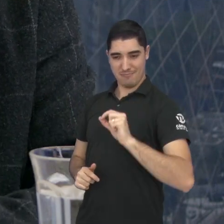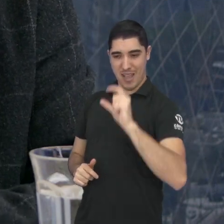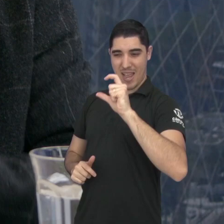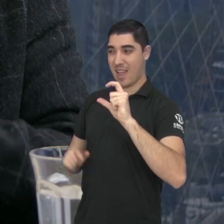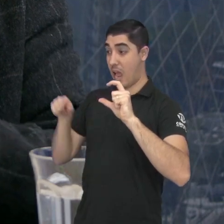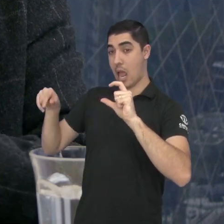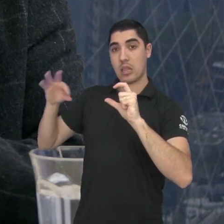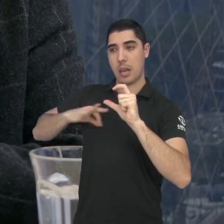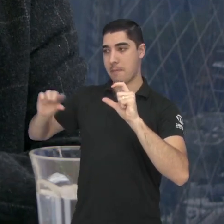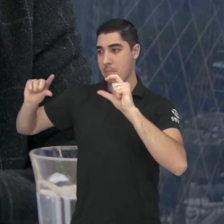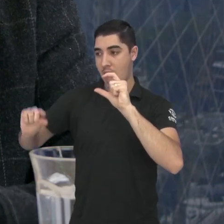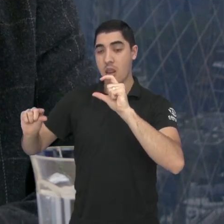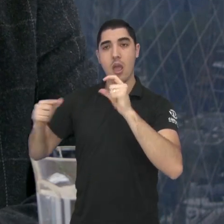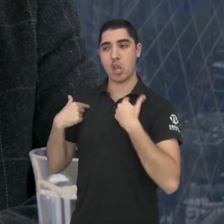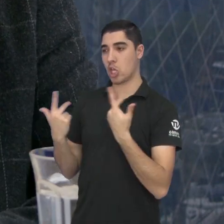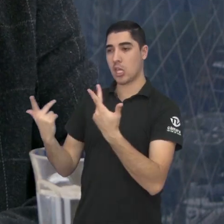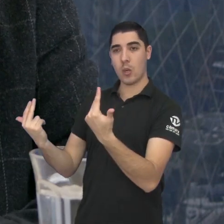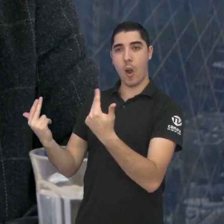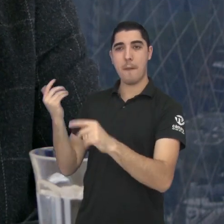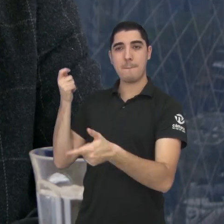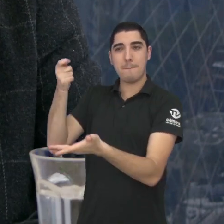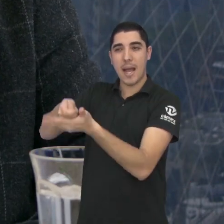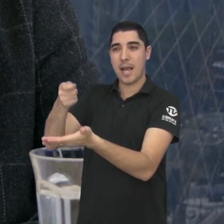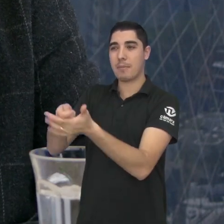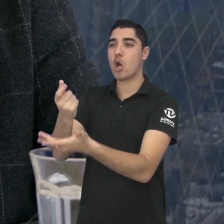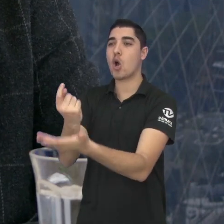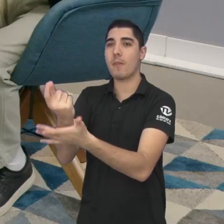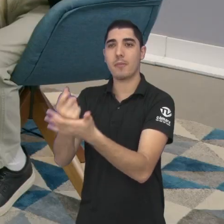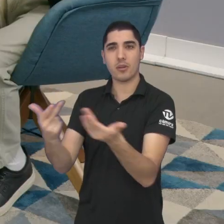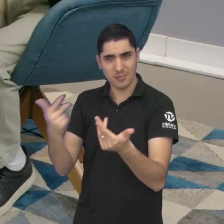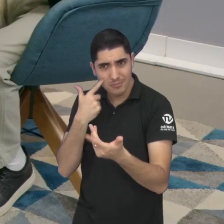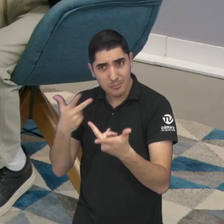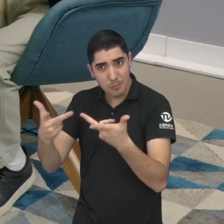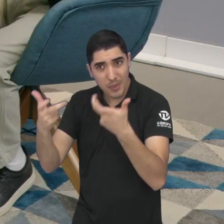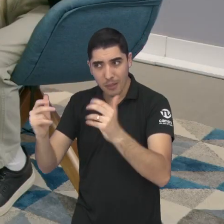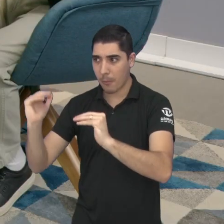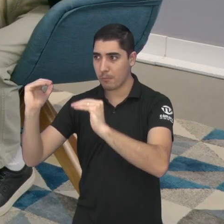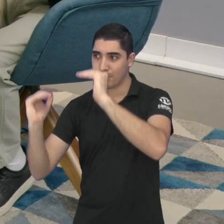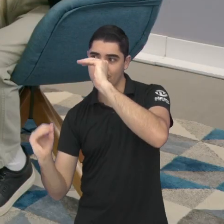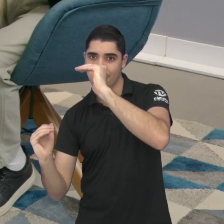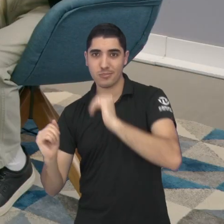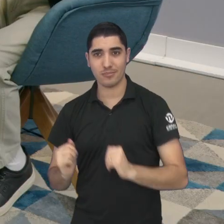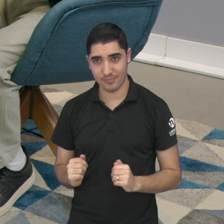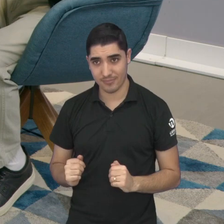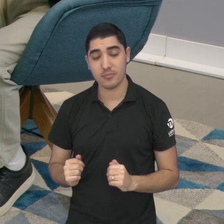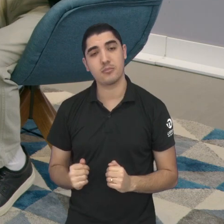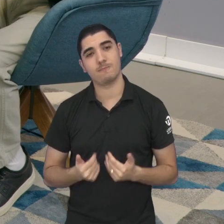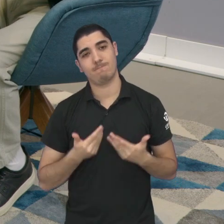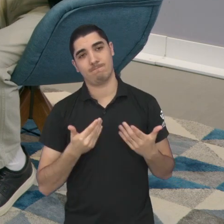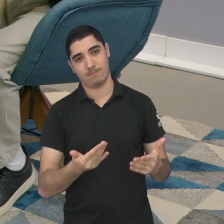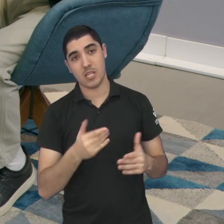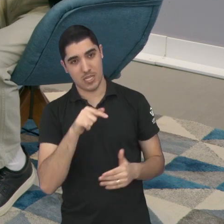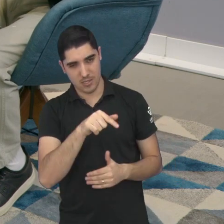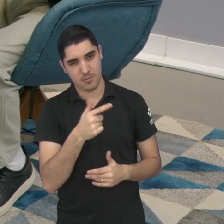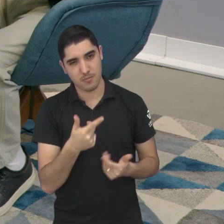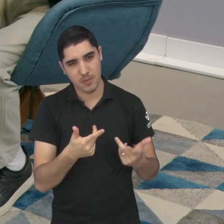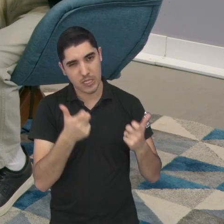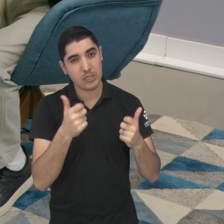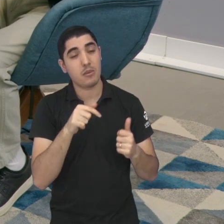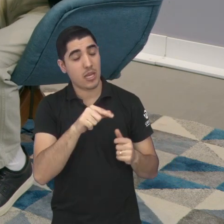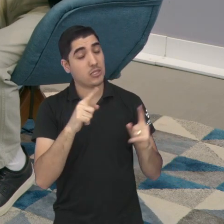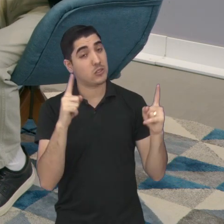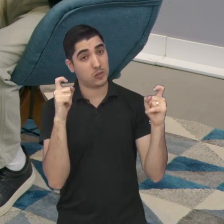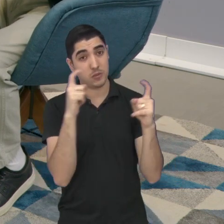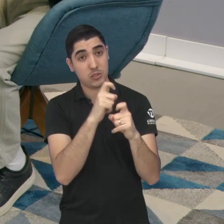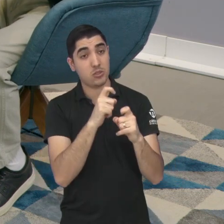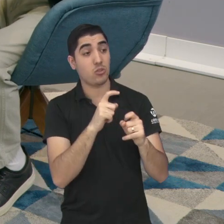que as pessoas. Então, olha a desigualdade entrando aí. E a gente vê o peso da narrativa, né? Quem constrói a narrativa de como deve ser são